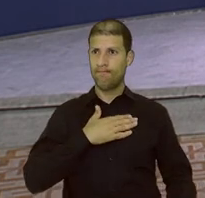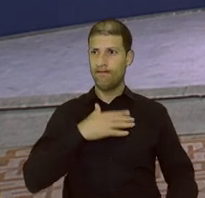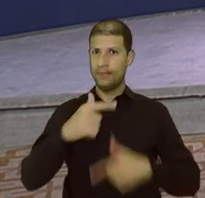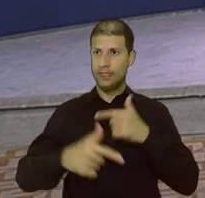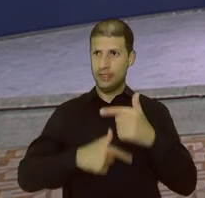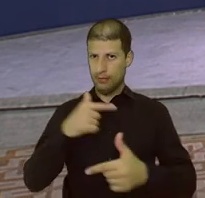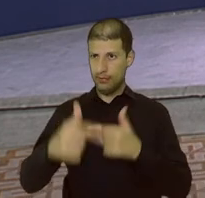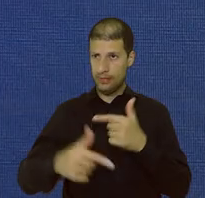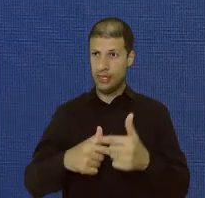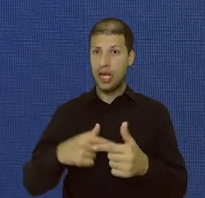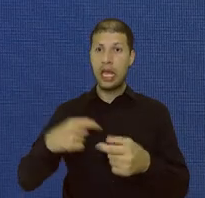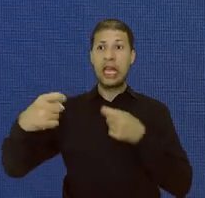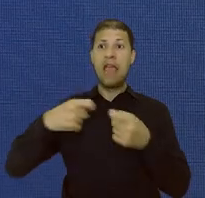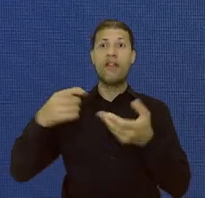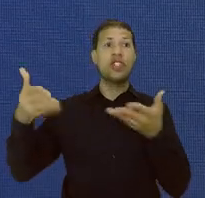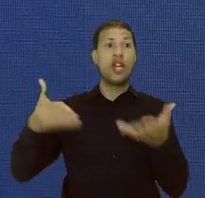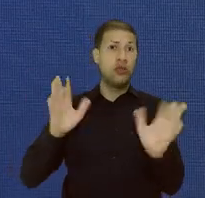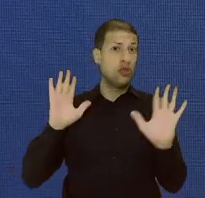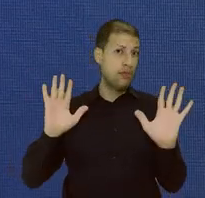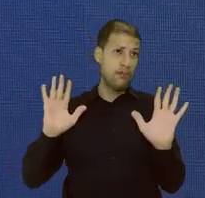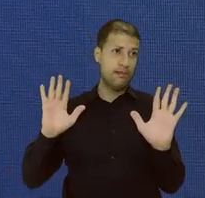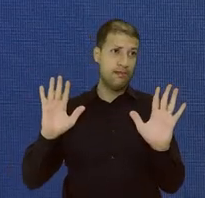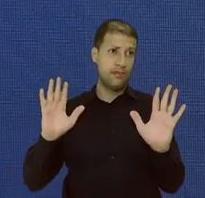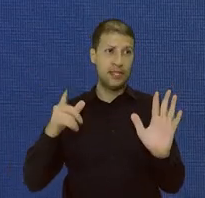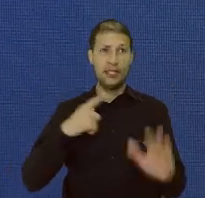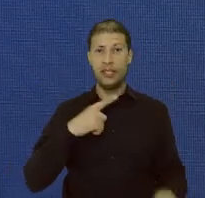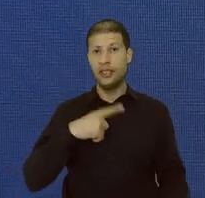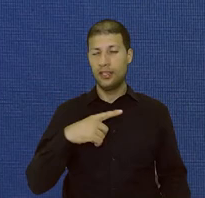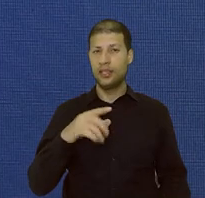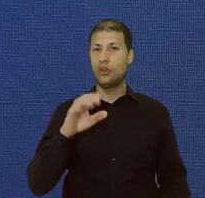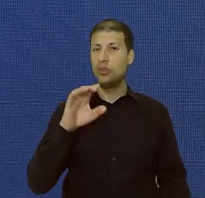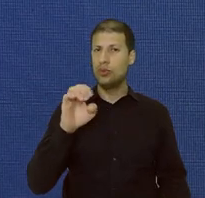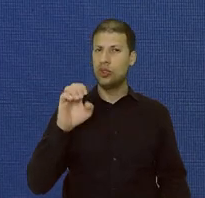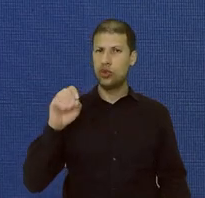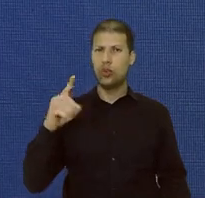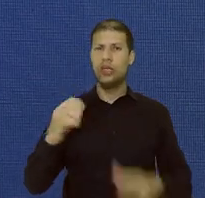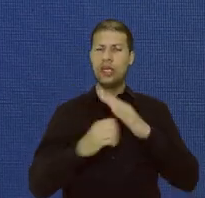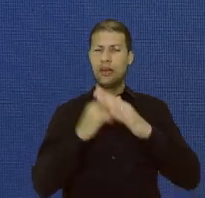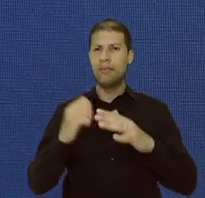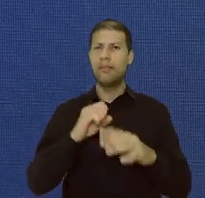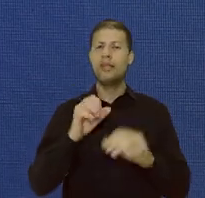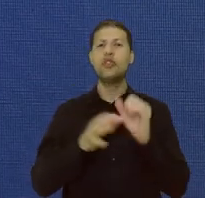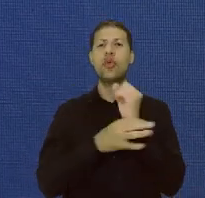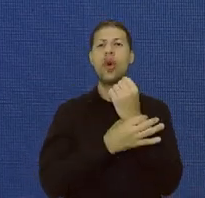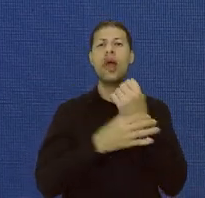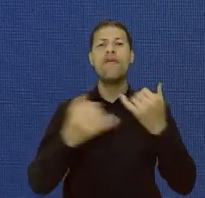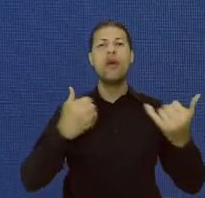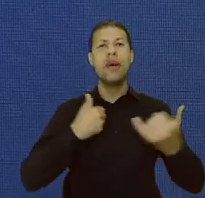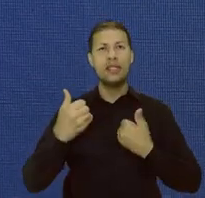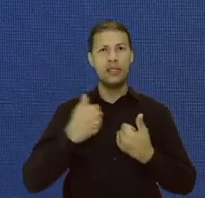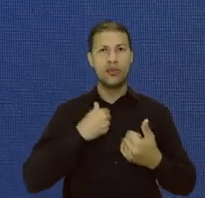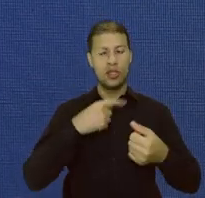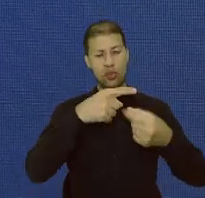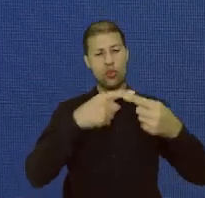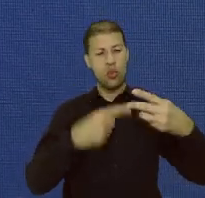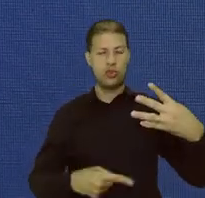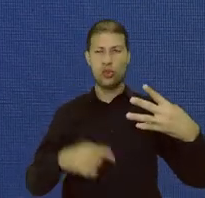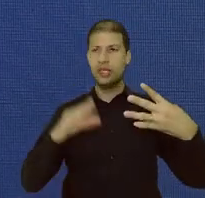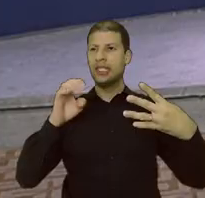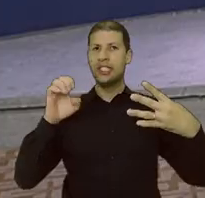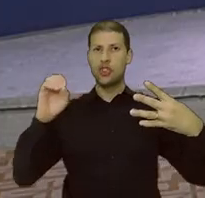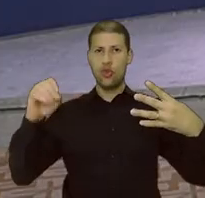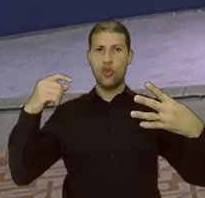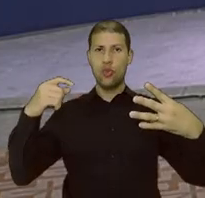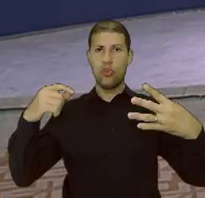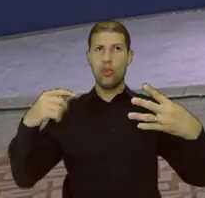porque tem um senhor nosso lá de uma empresa de segurança de informação nos Estados Unidos que ele fala tem Quatro coisas que o senhor não pode deixar de fazer acabar